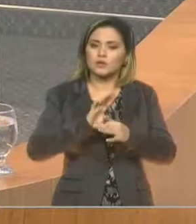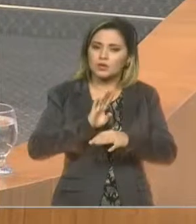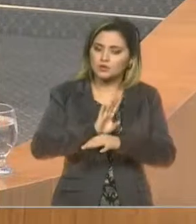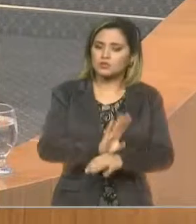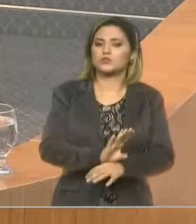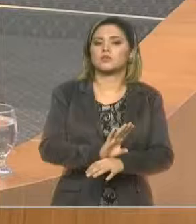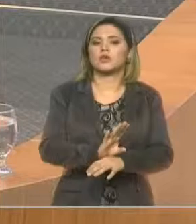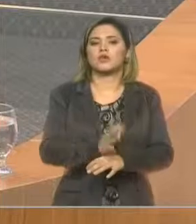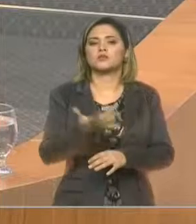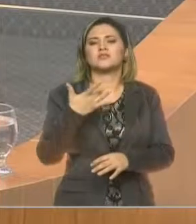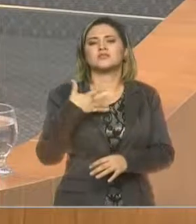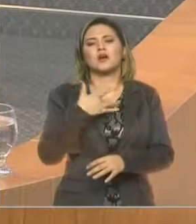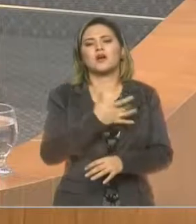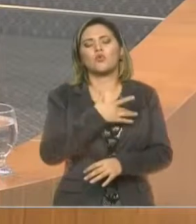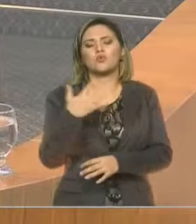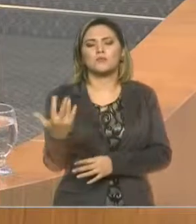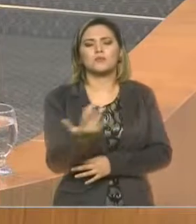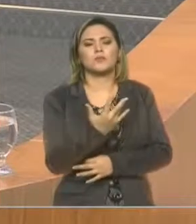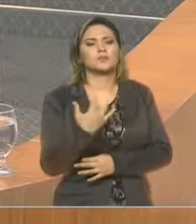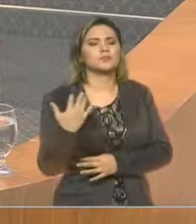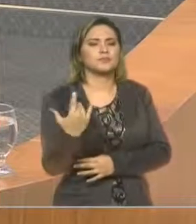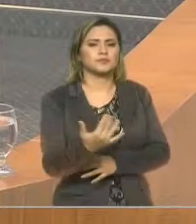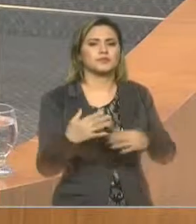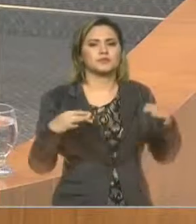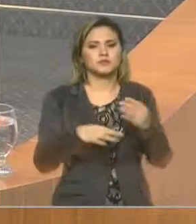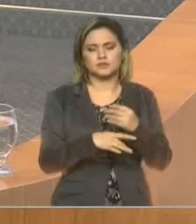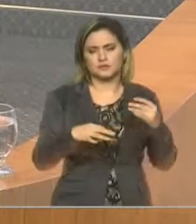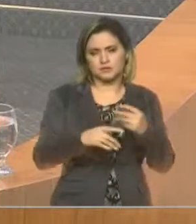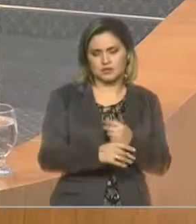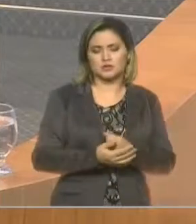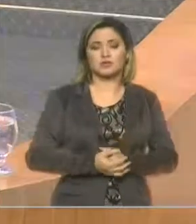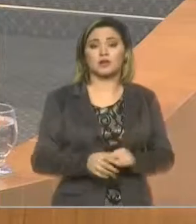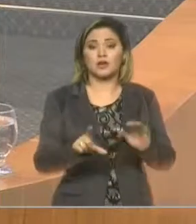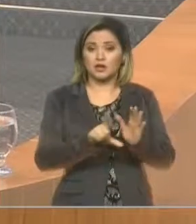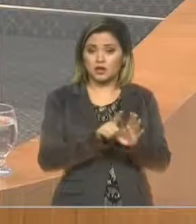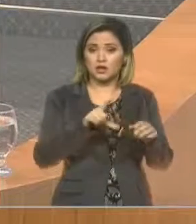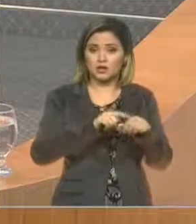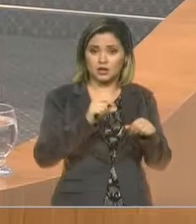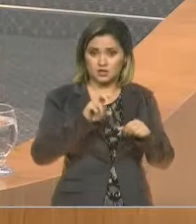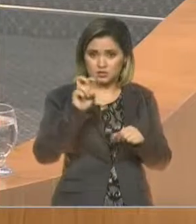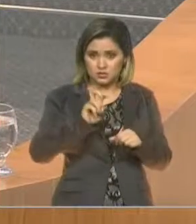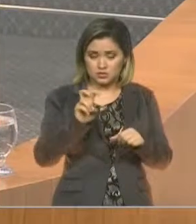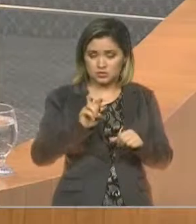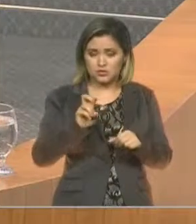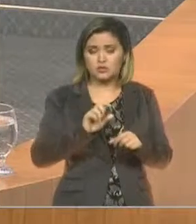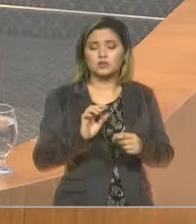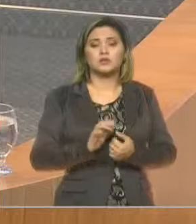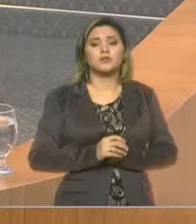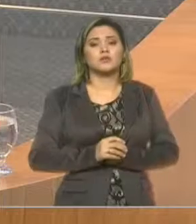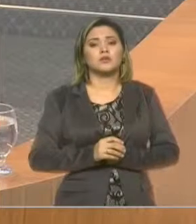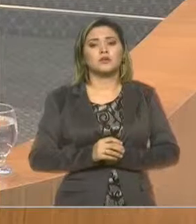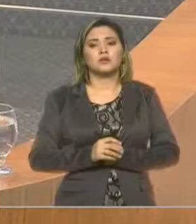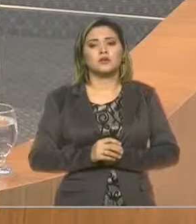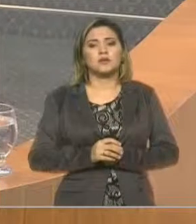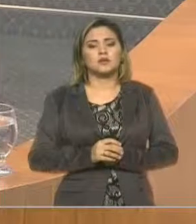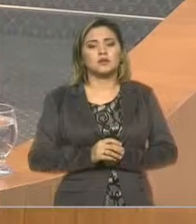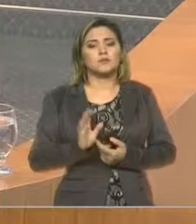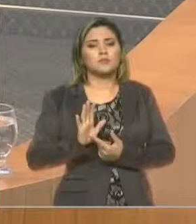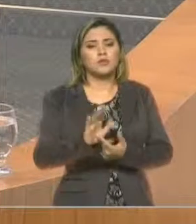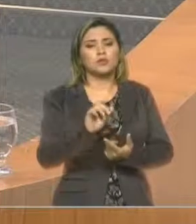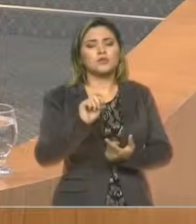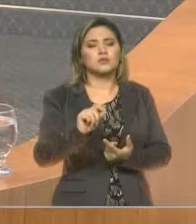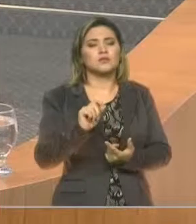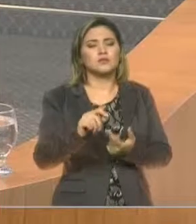artigo 5º, ela mostra que há previsão de que ela não seja apenas para entes públicos. Então, aqui a gente começa a ver